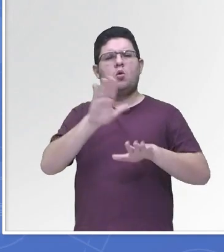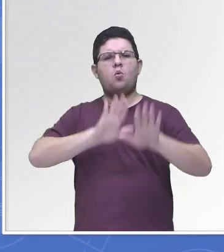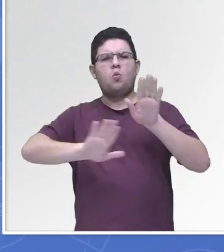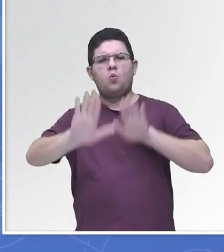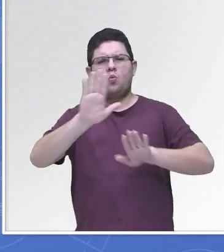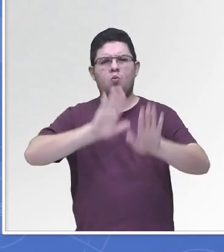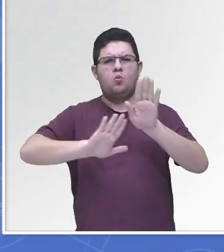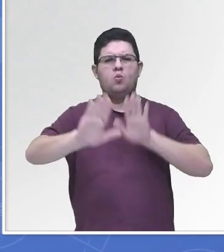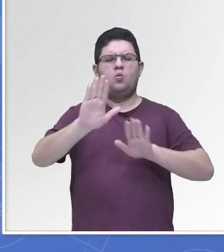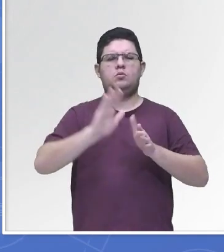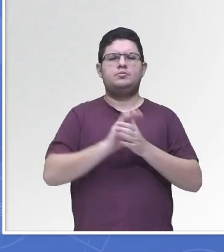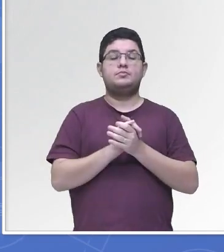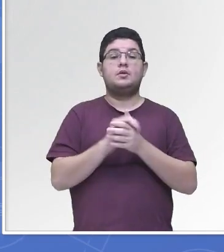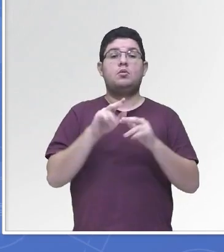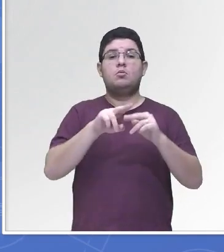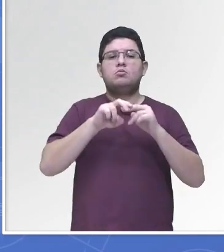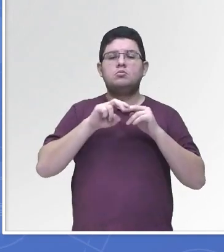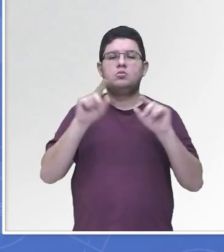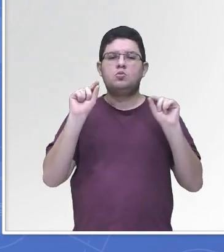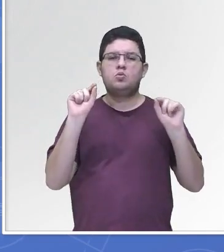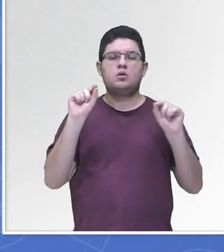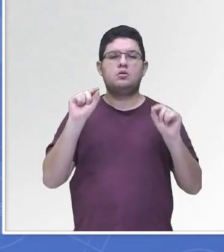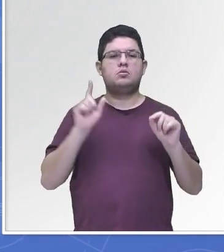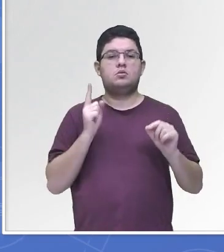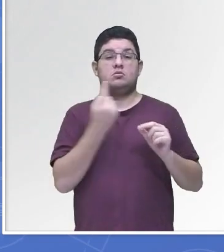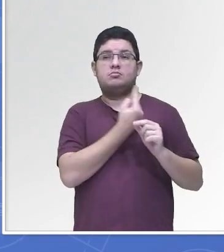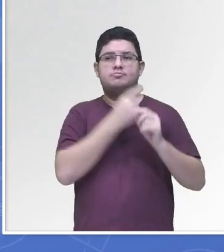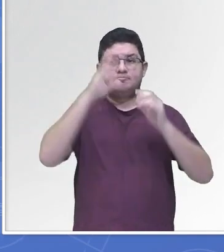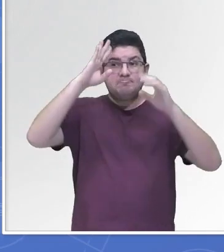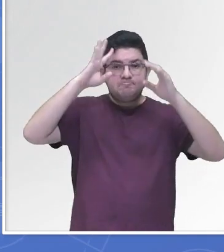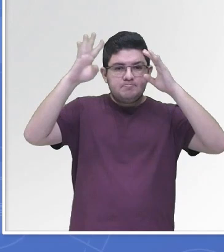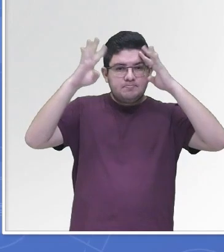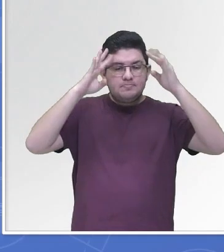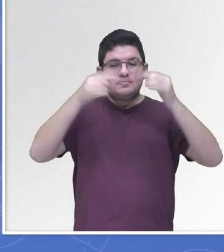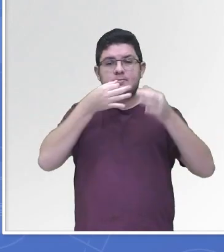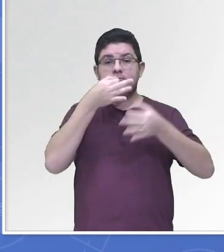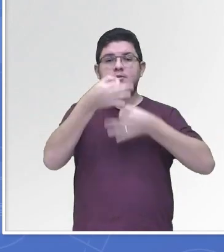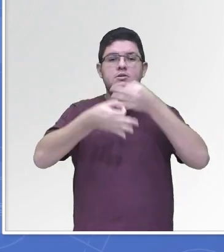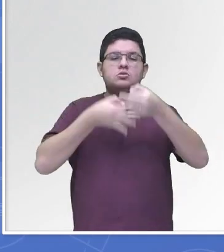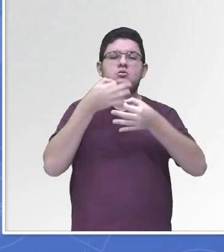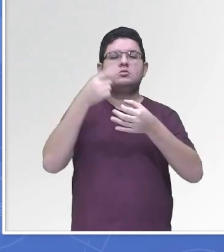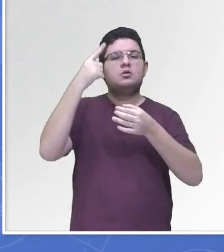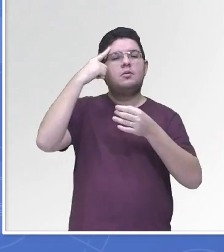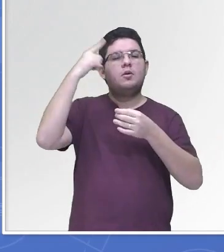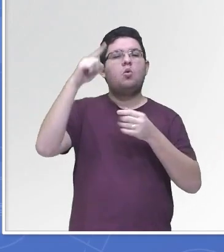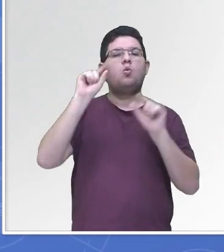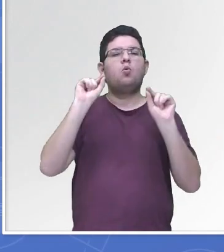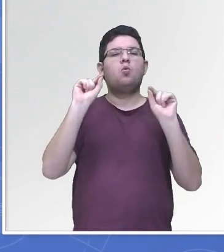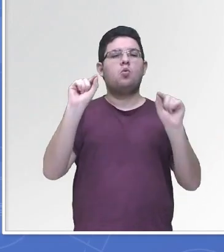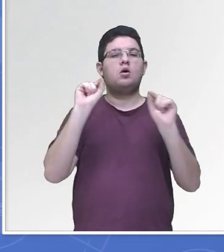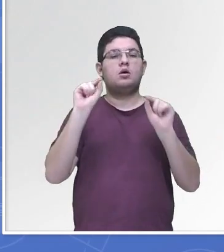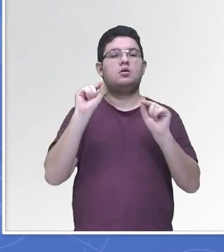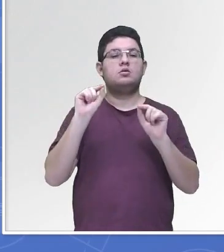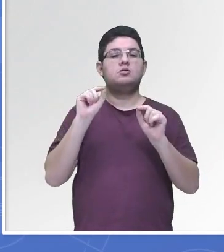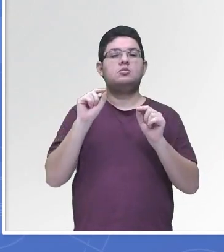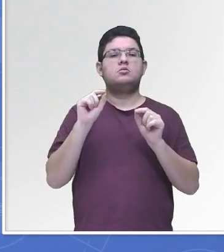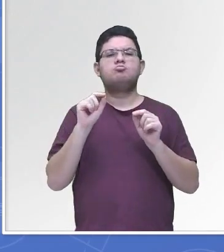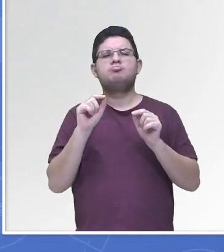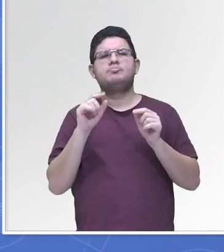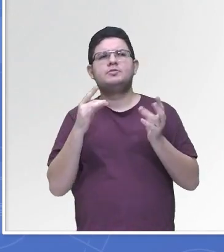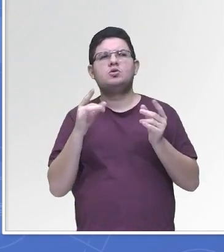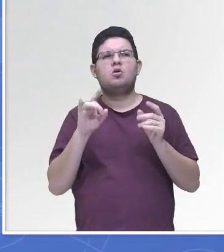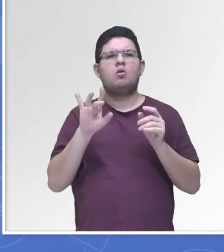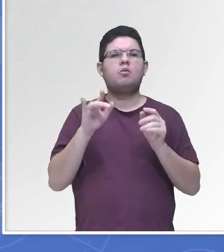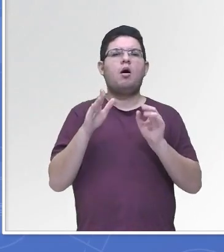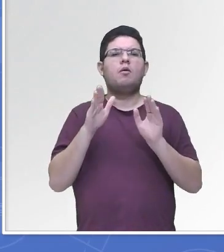muito cuidado, porque esse nosso pensar criticamente, ele não pode simplesmente pensar